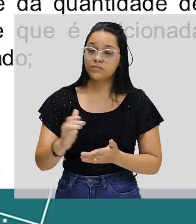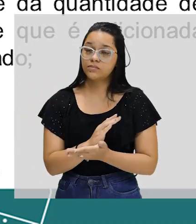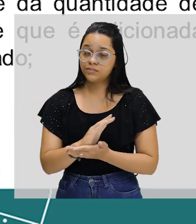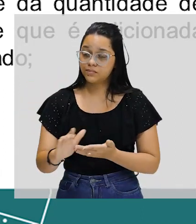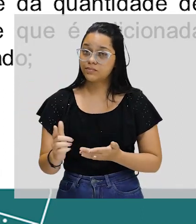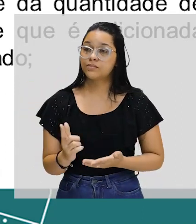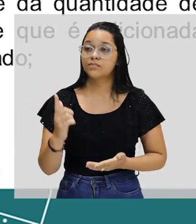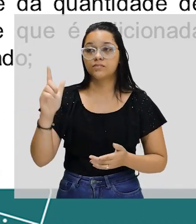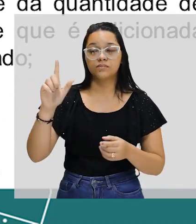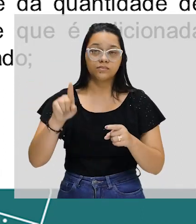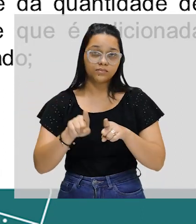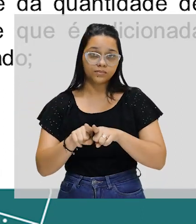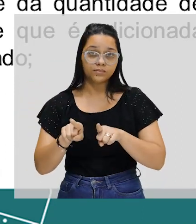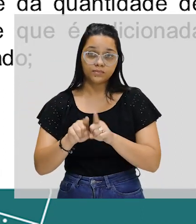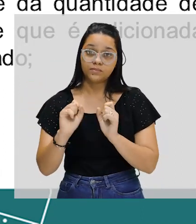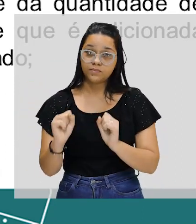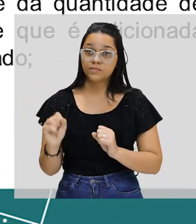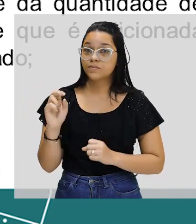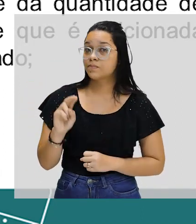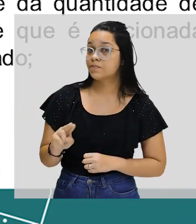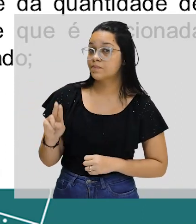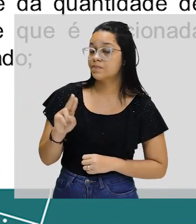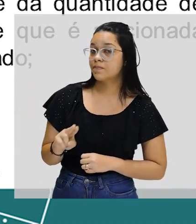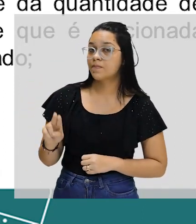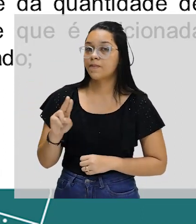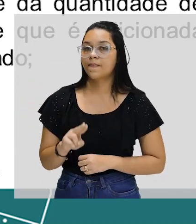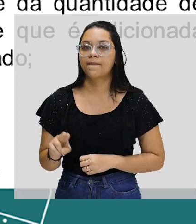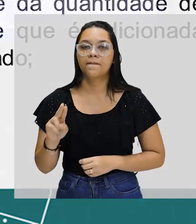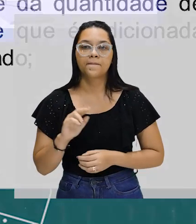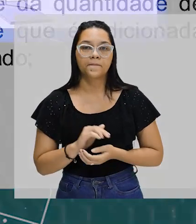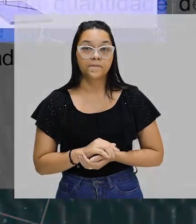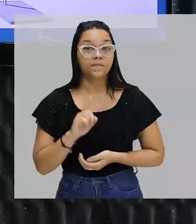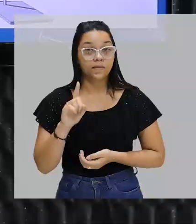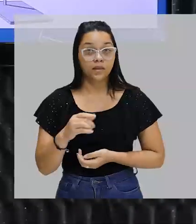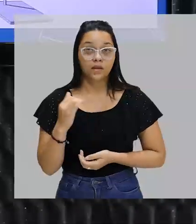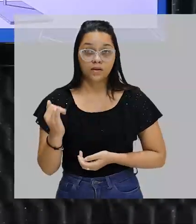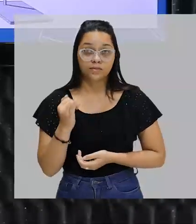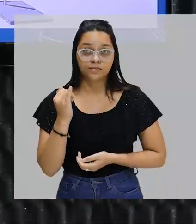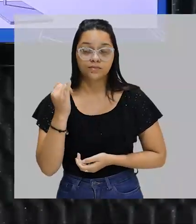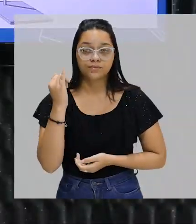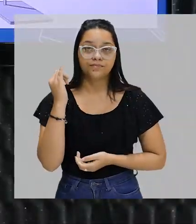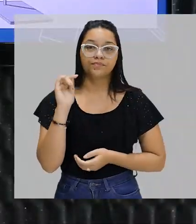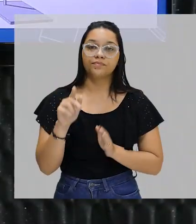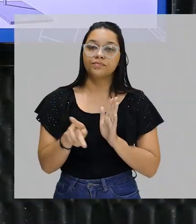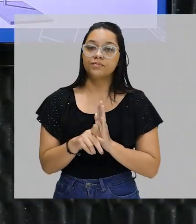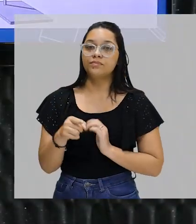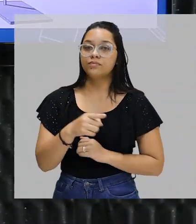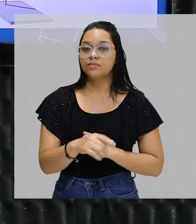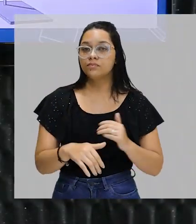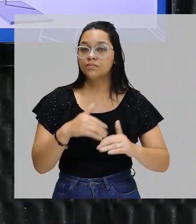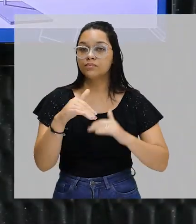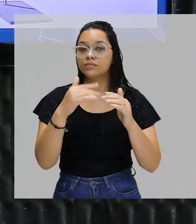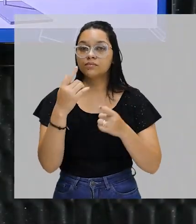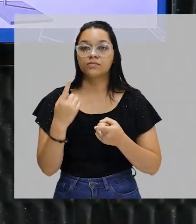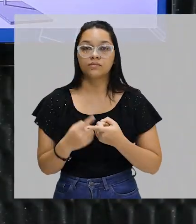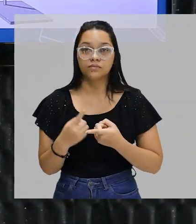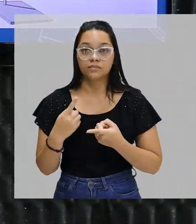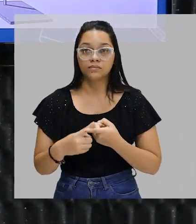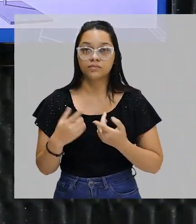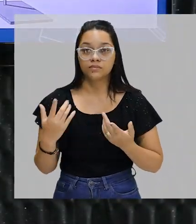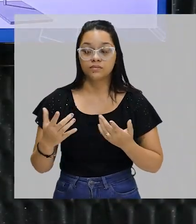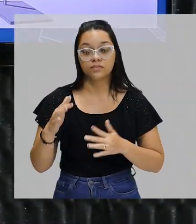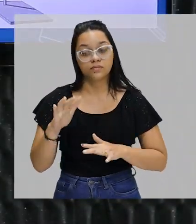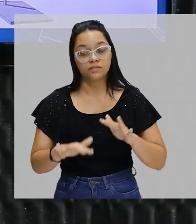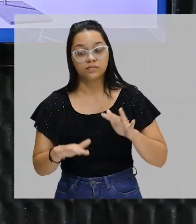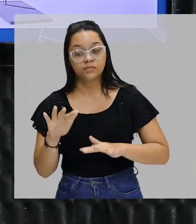outros indicadores. O indicador é muito importante nesse processo, pois conforme